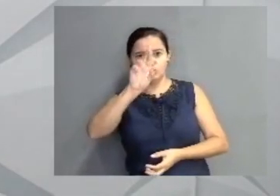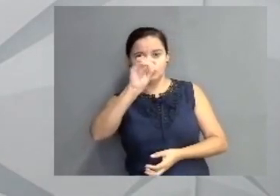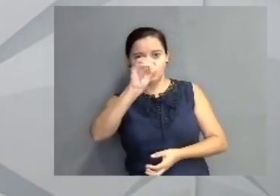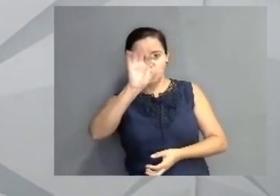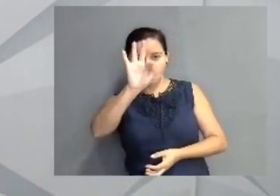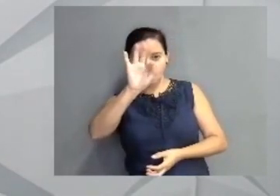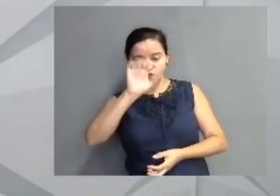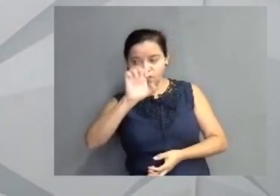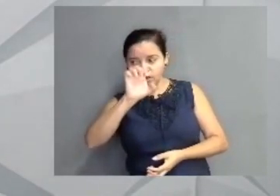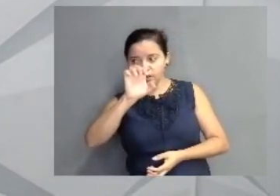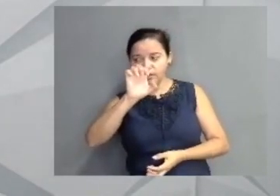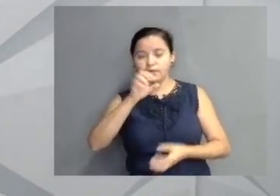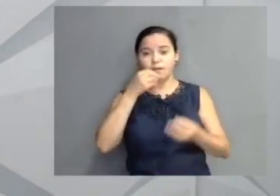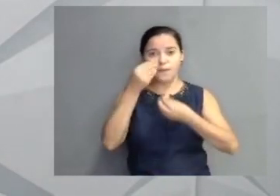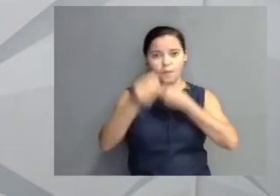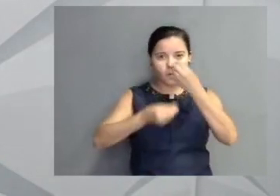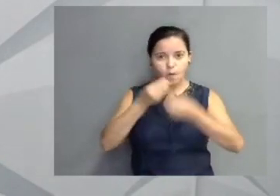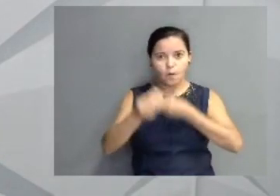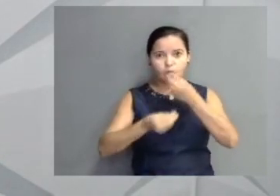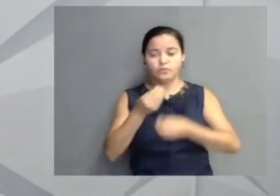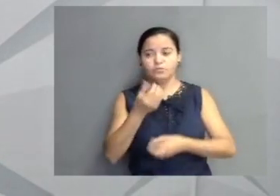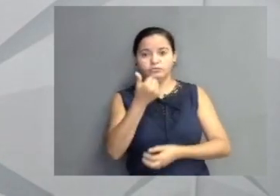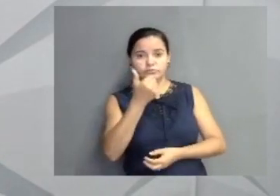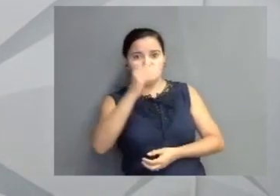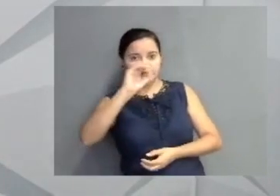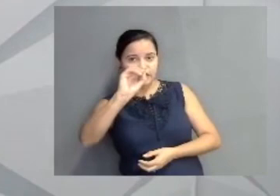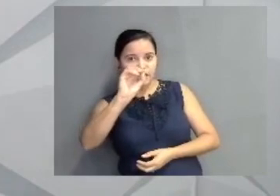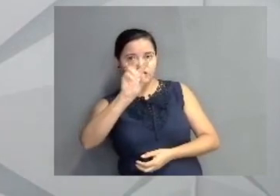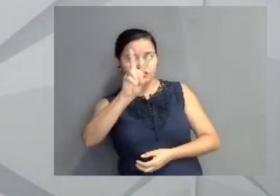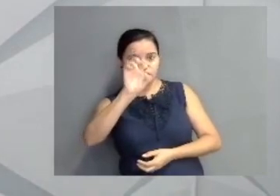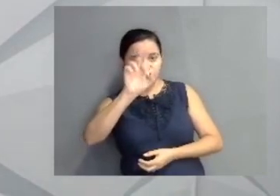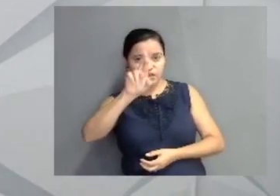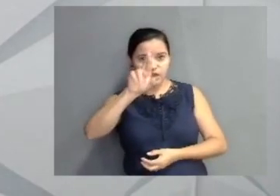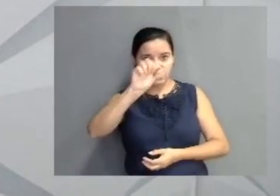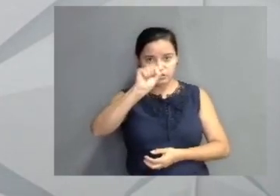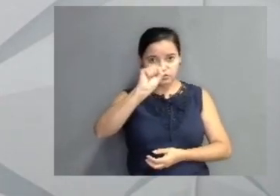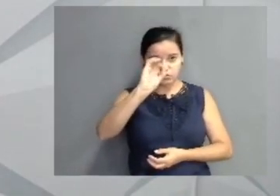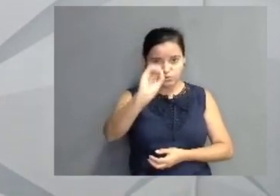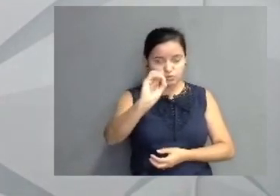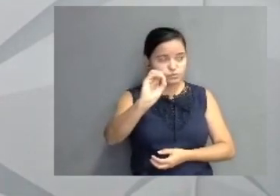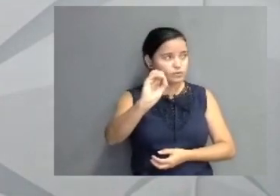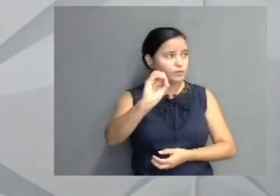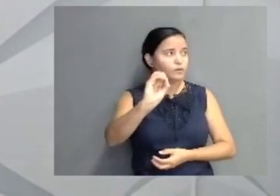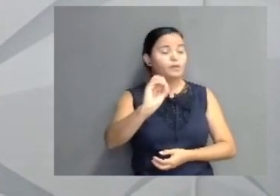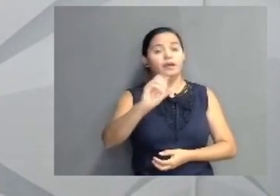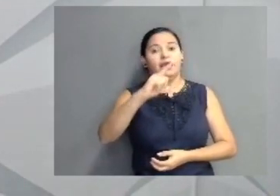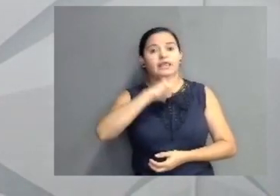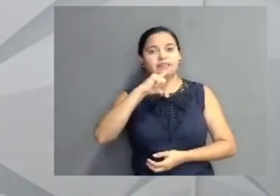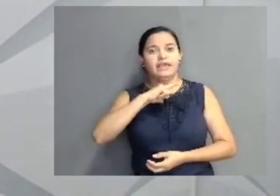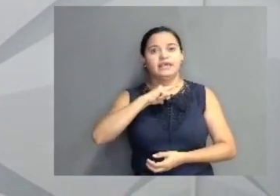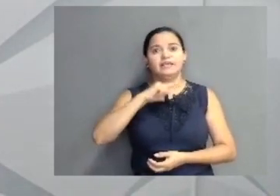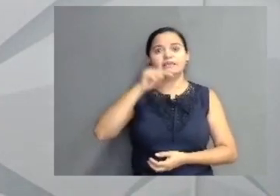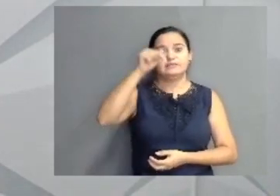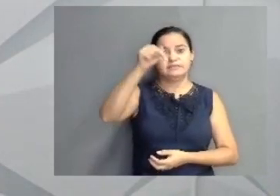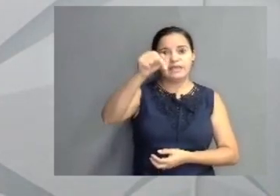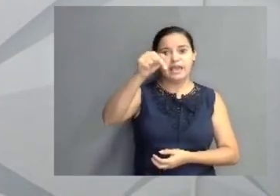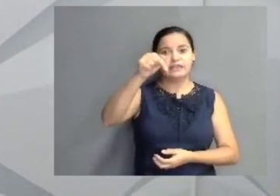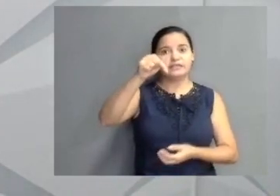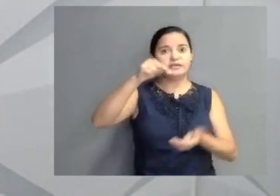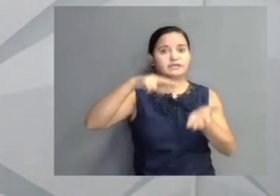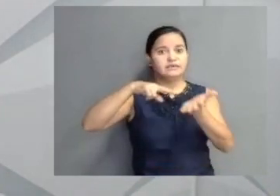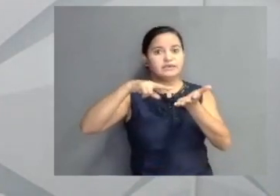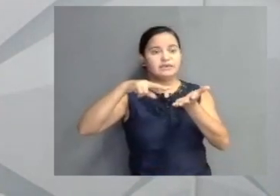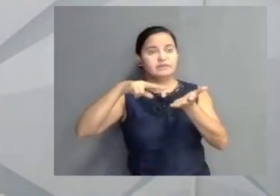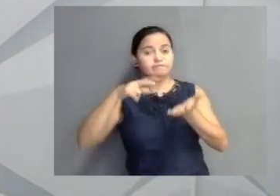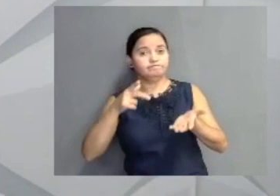décima, né, que ela é composta por 10 versos, e cada verso possui 7 sílabas poéticas, tá?